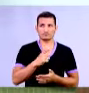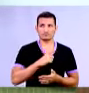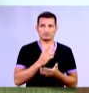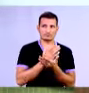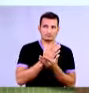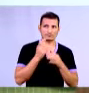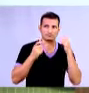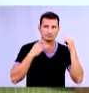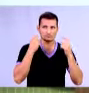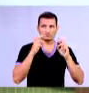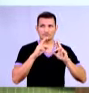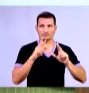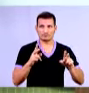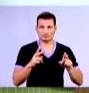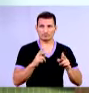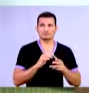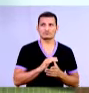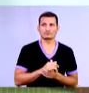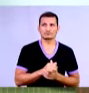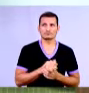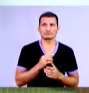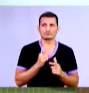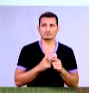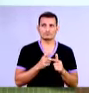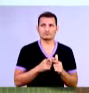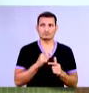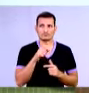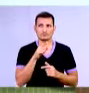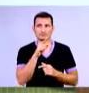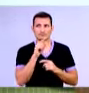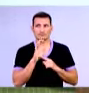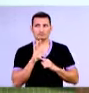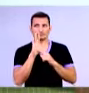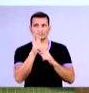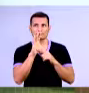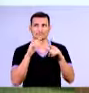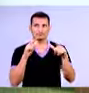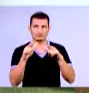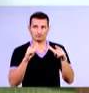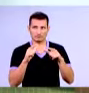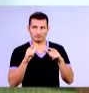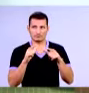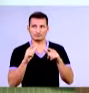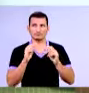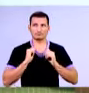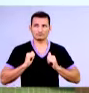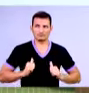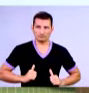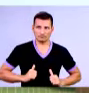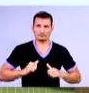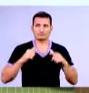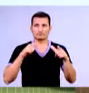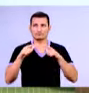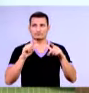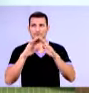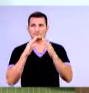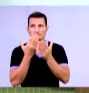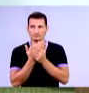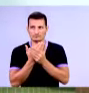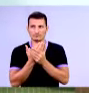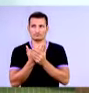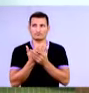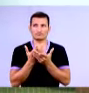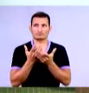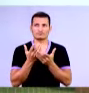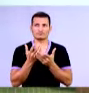um pouco diferentes, porque uma coisa é você apresentar um trabalho acadêmico, um trabalho escolar, para uma